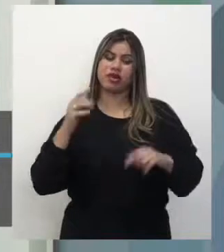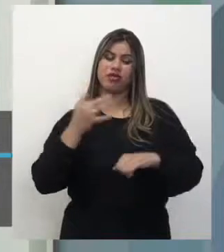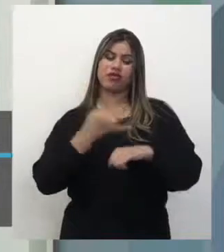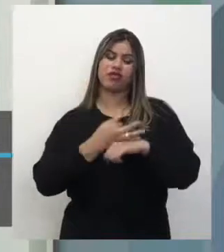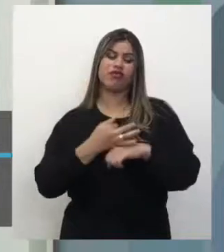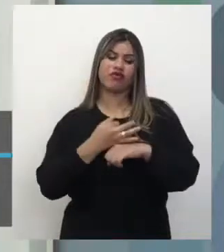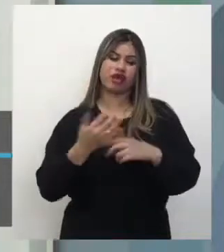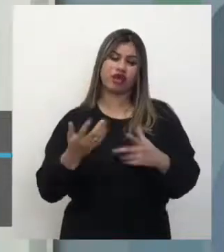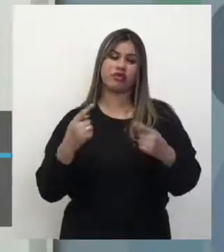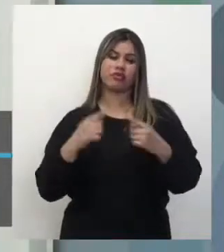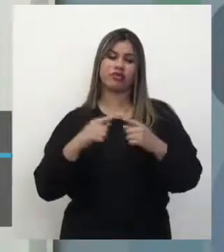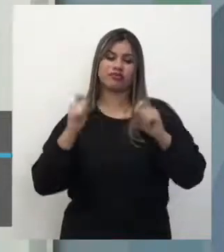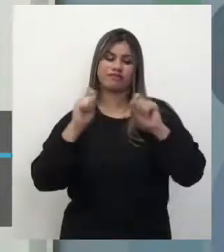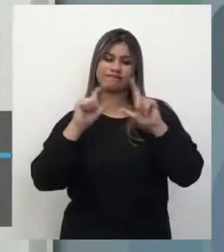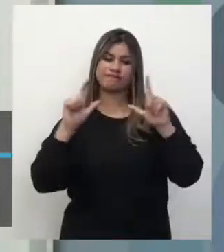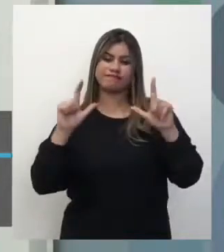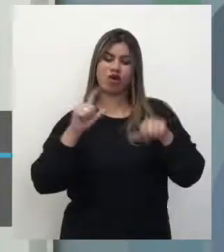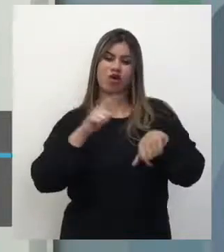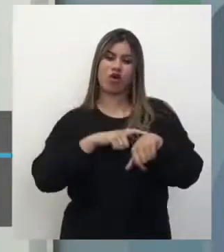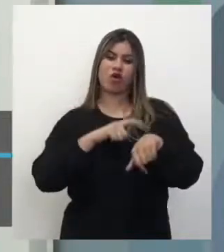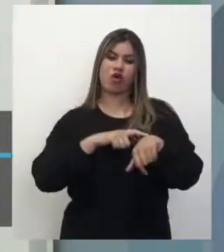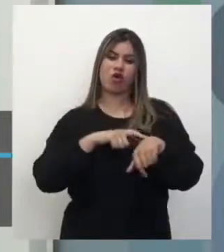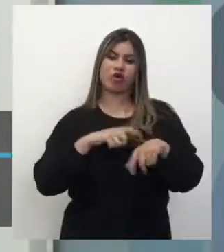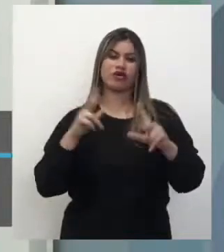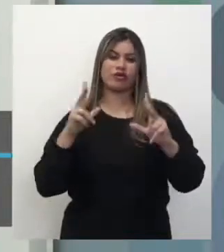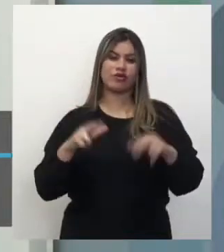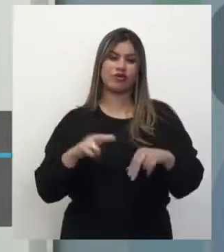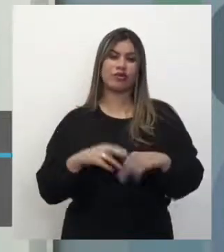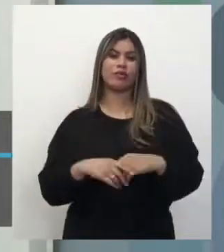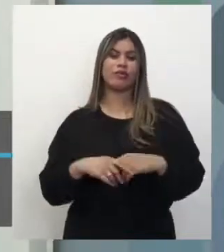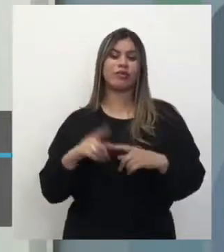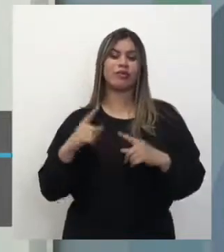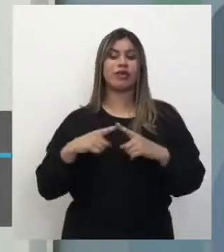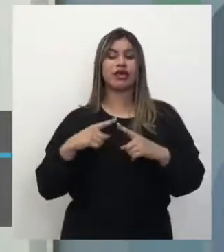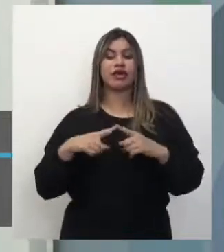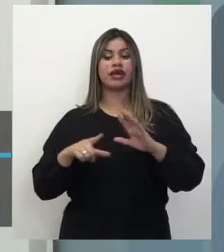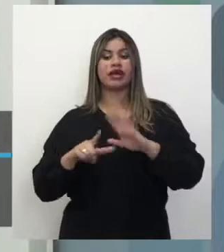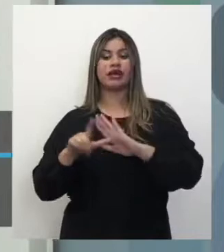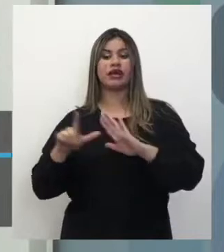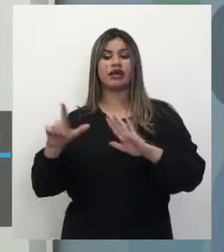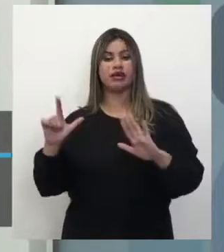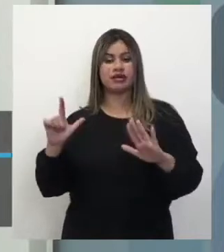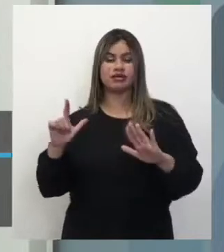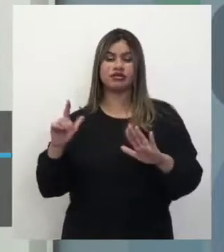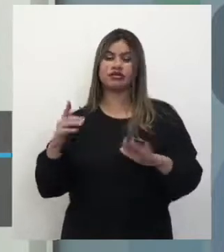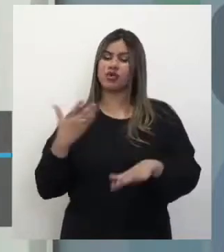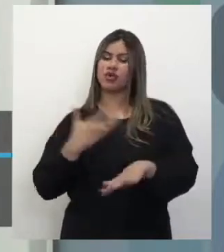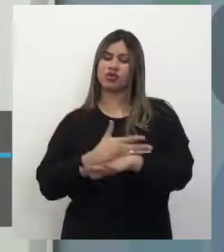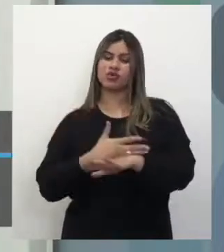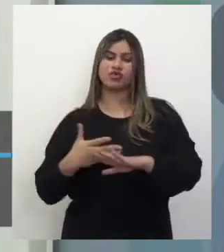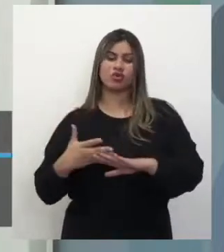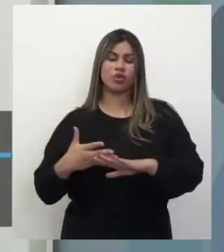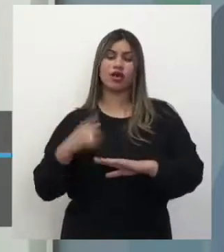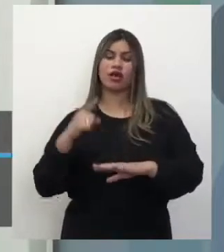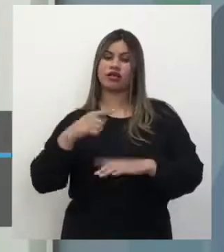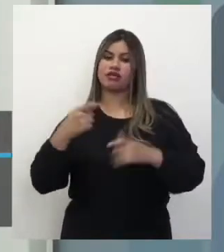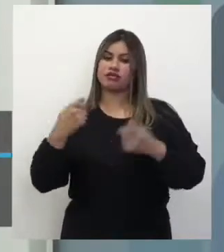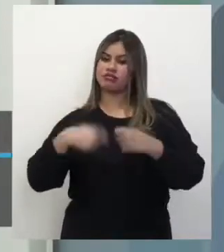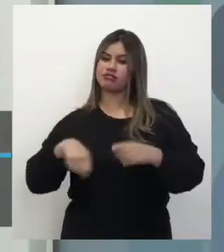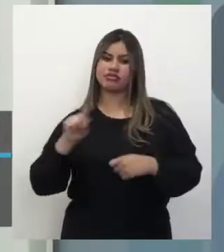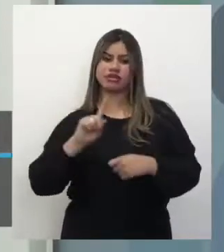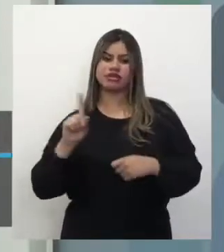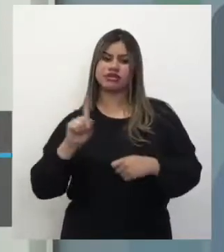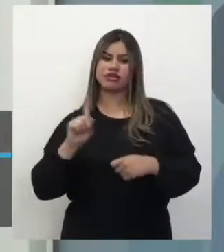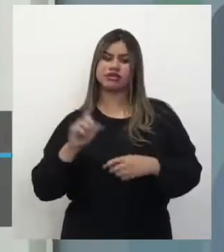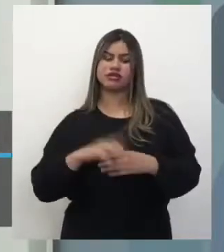férias, acordando religiosamente naquele mesmo horário. Porque foi condicionado, não tem que acordar cedo, né? Deus